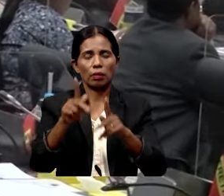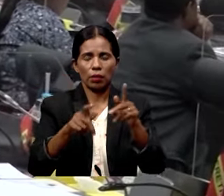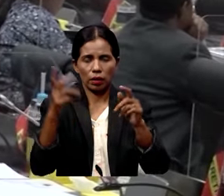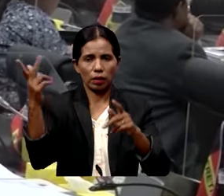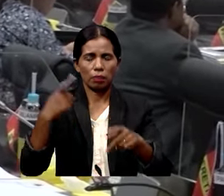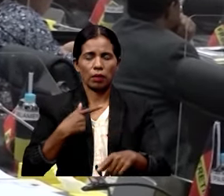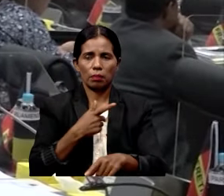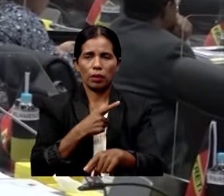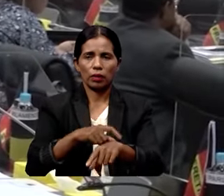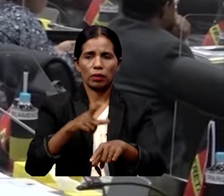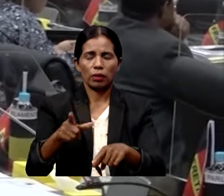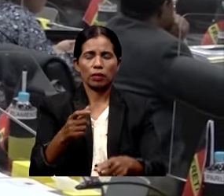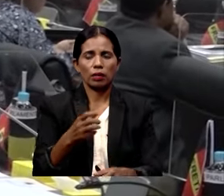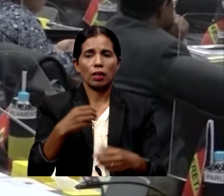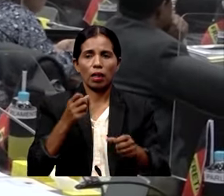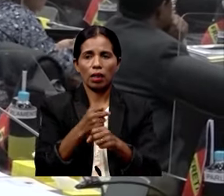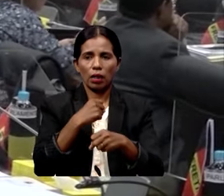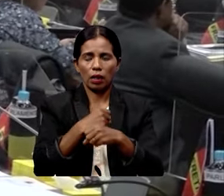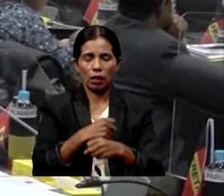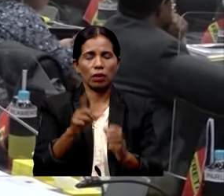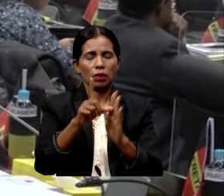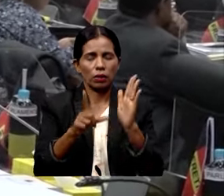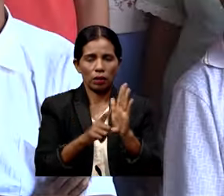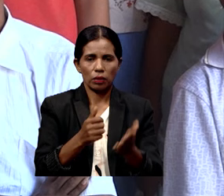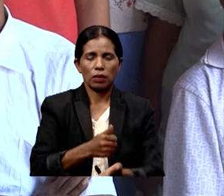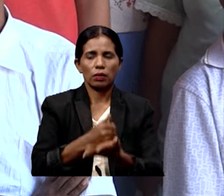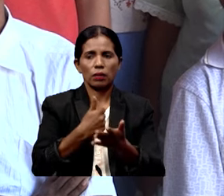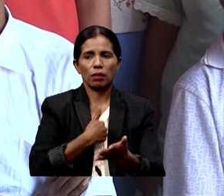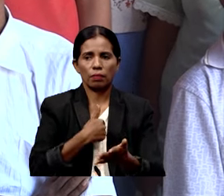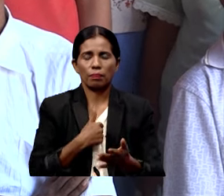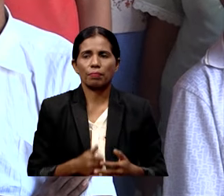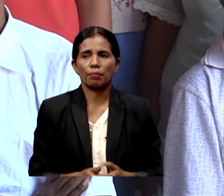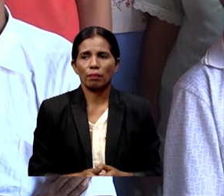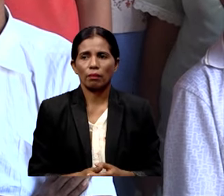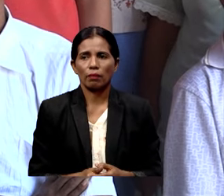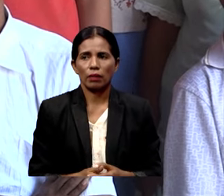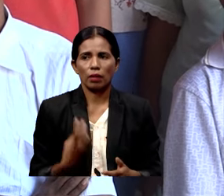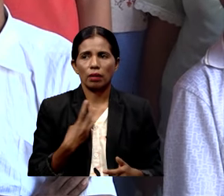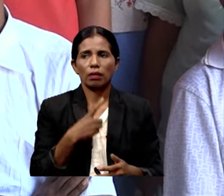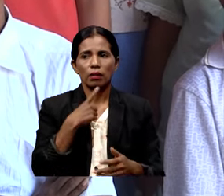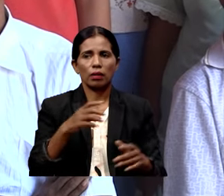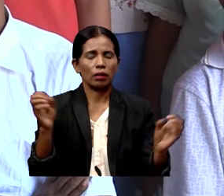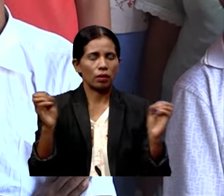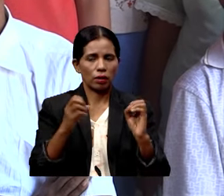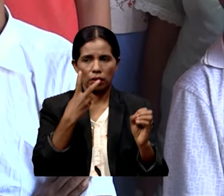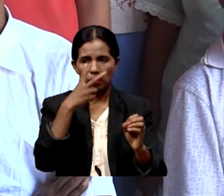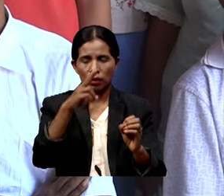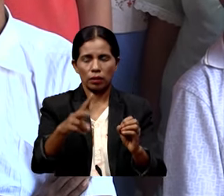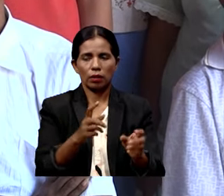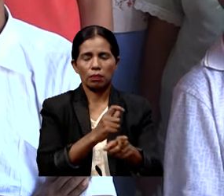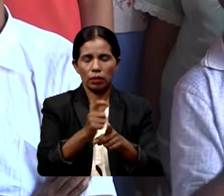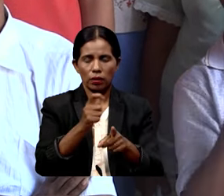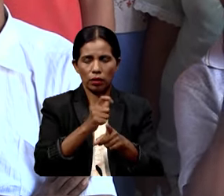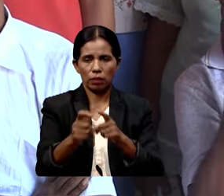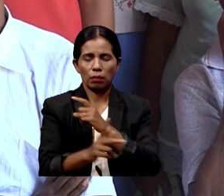cria lei para servir a Andrasic. Terá-se contra o hino nacional. Lá é uma exploração, mas será uma prática para a